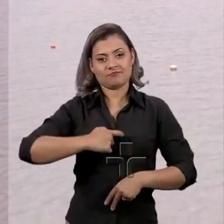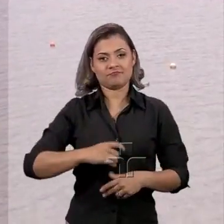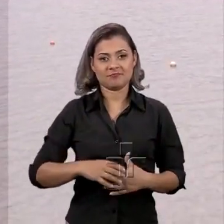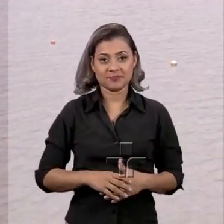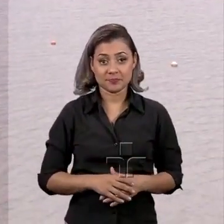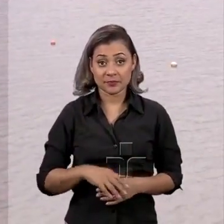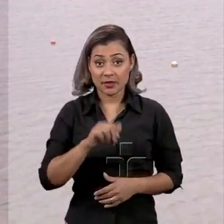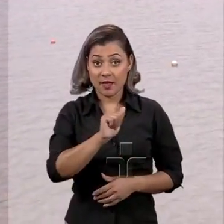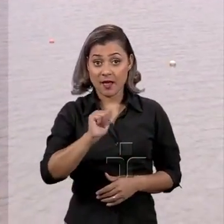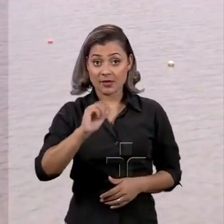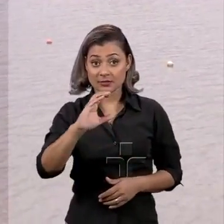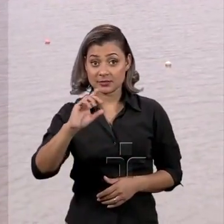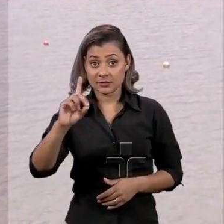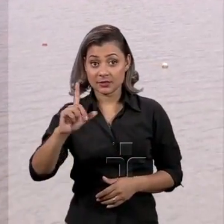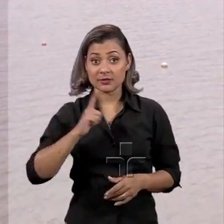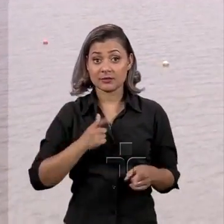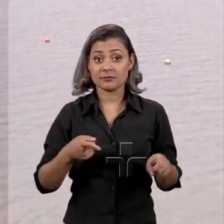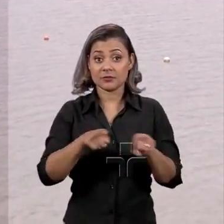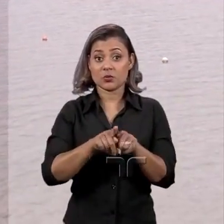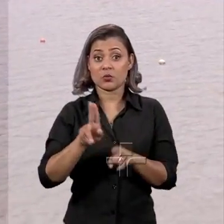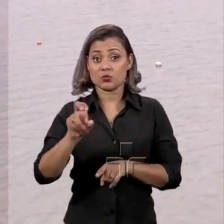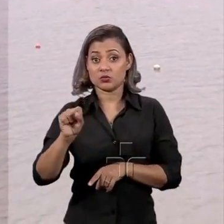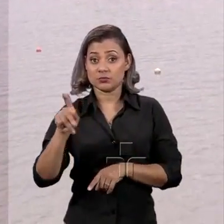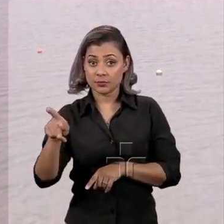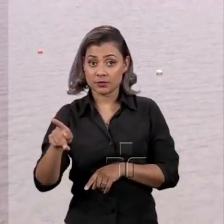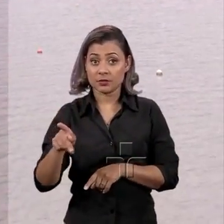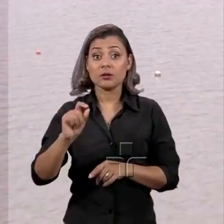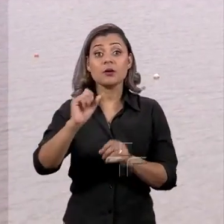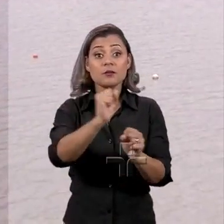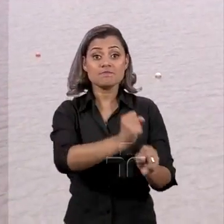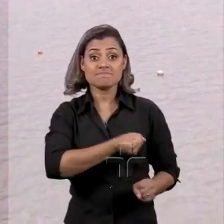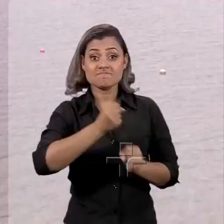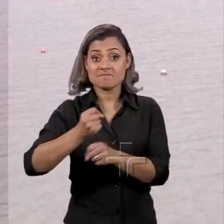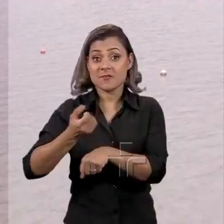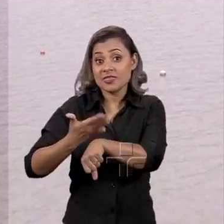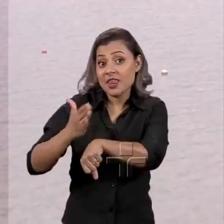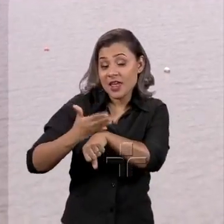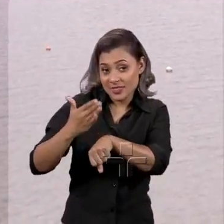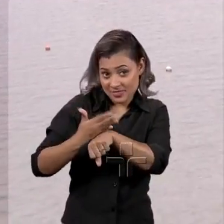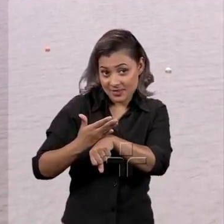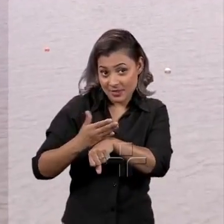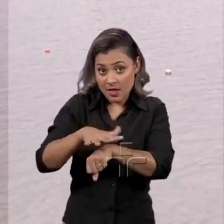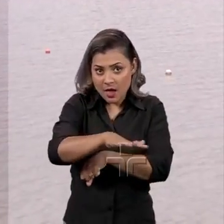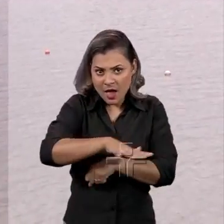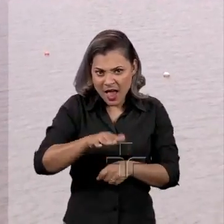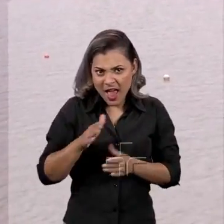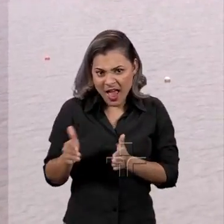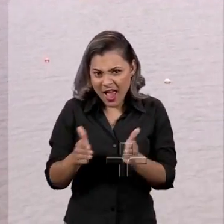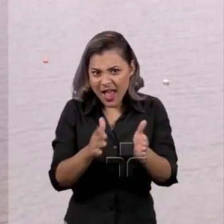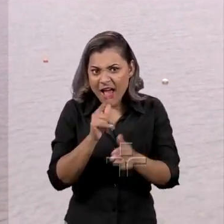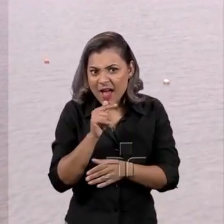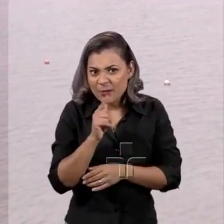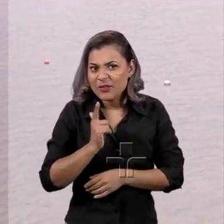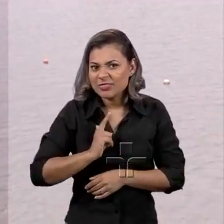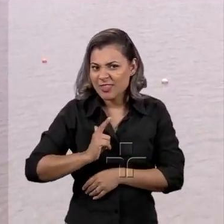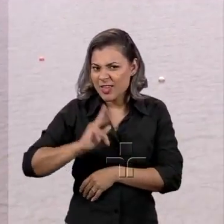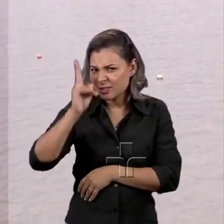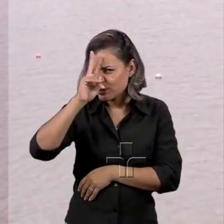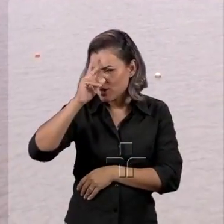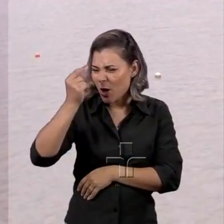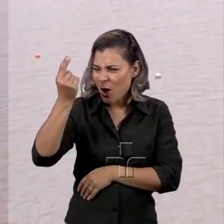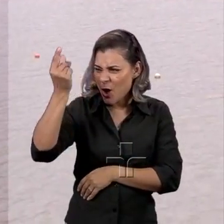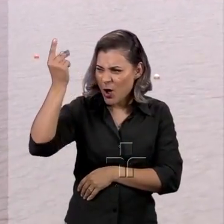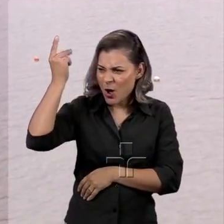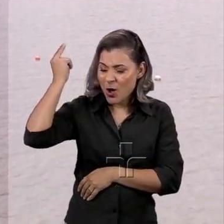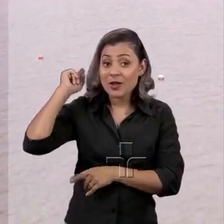tem uma parceria com a Raia da USP. É aqui que os atletas do remo treinam. E essas águas têm muita história para contar, inclusive